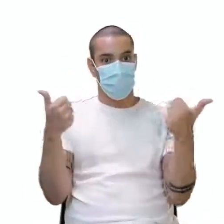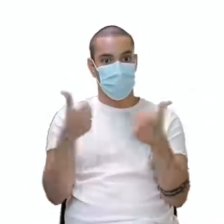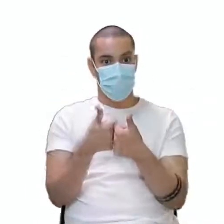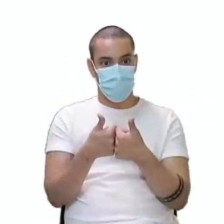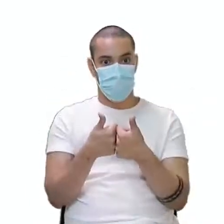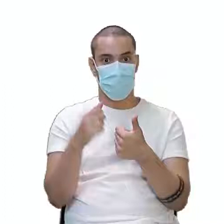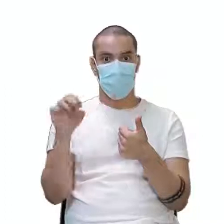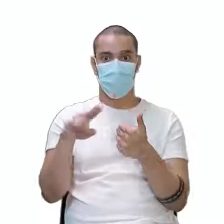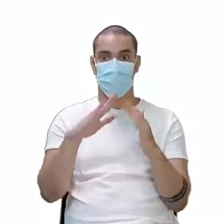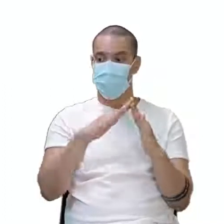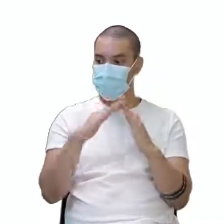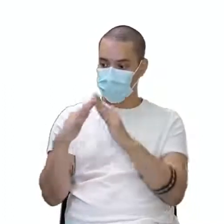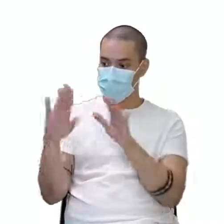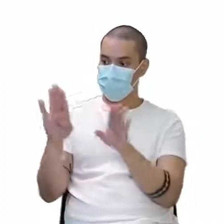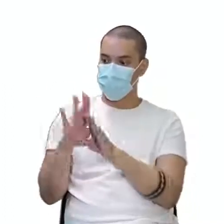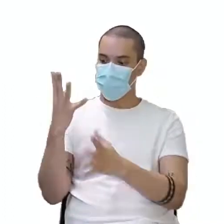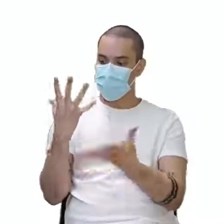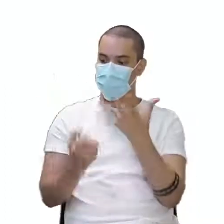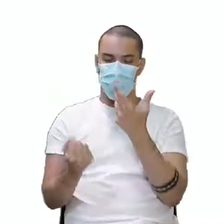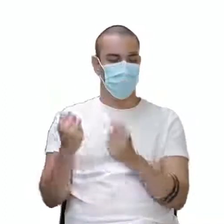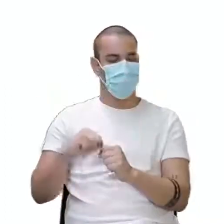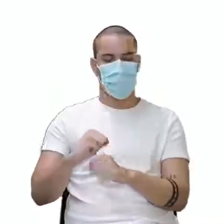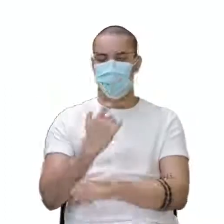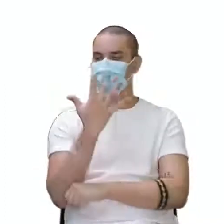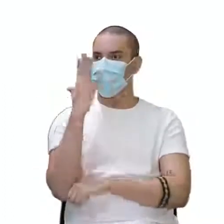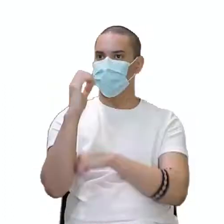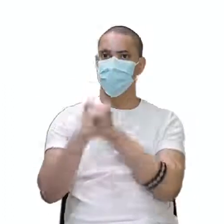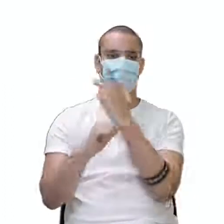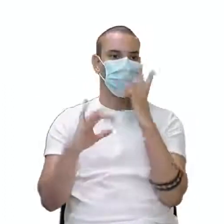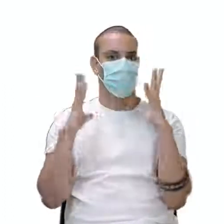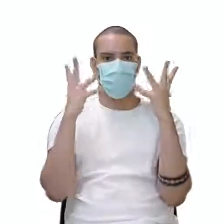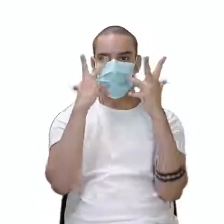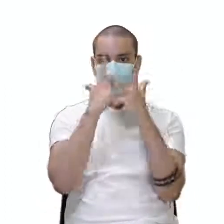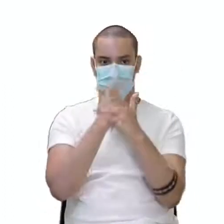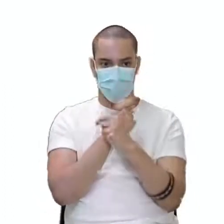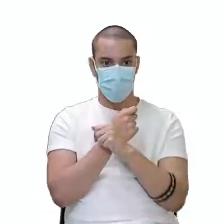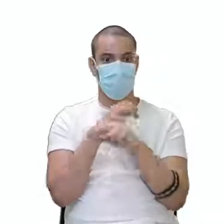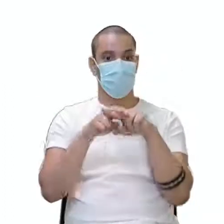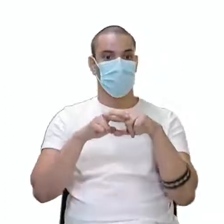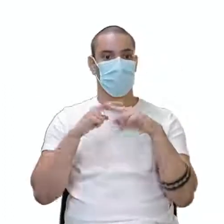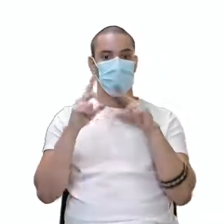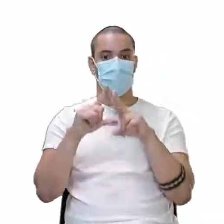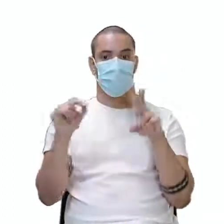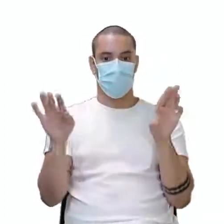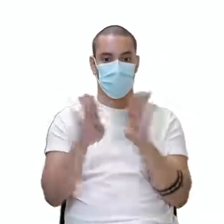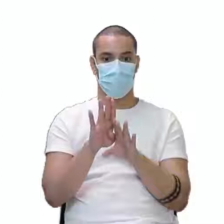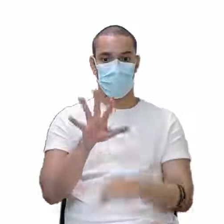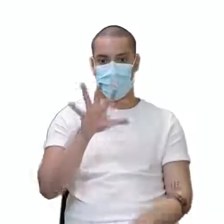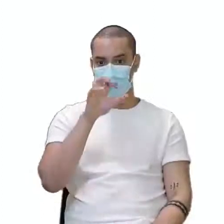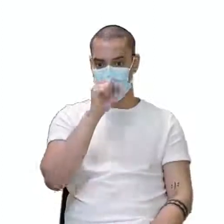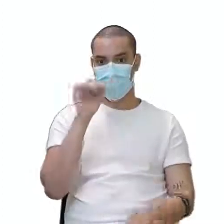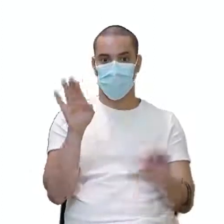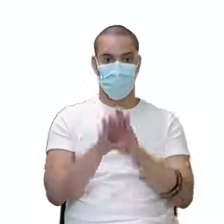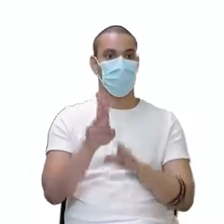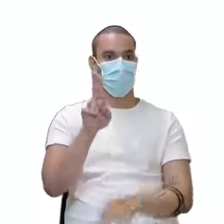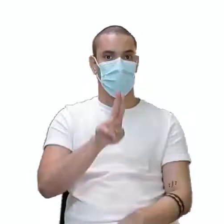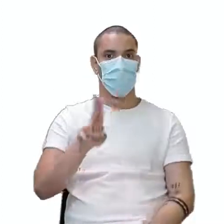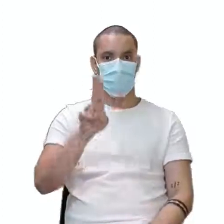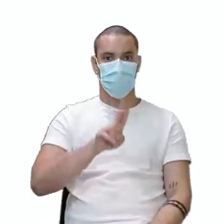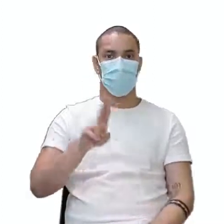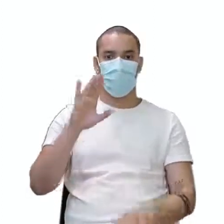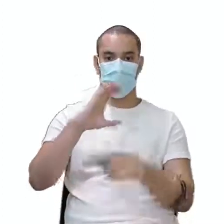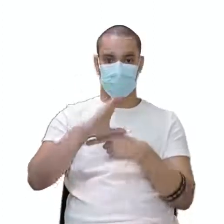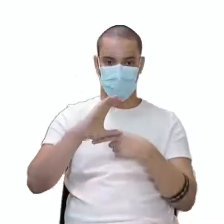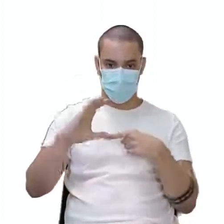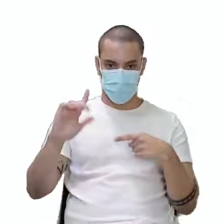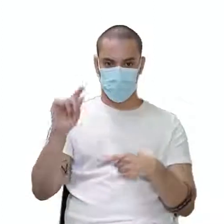ou no do vizinho, vai estar se beneficiando disso. Os vegetais, pelo processo de respiração, também absorvem gás